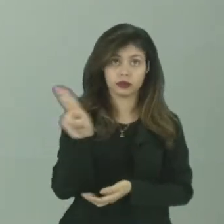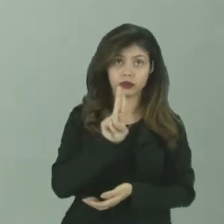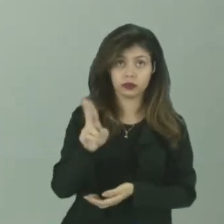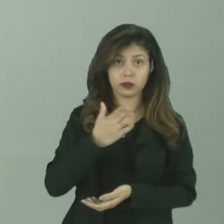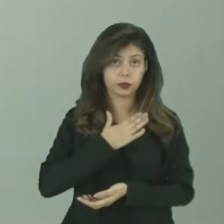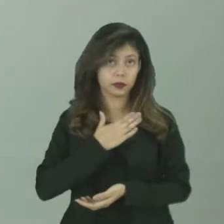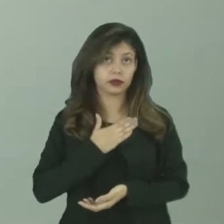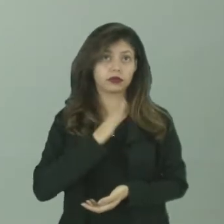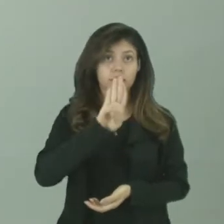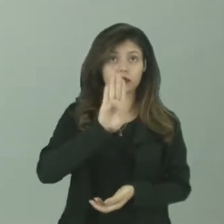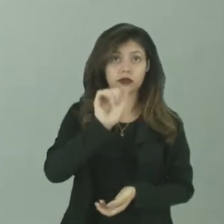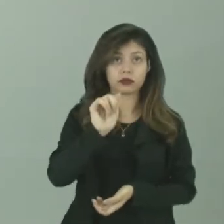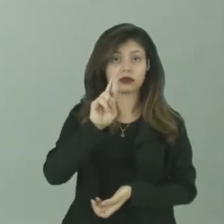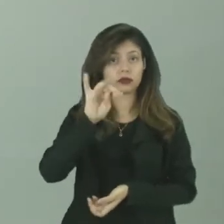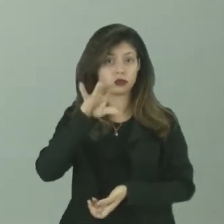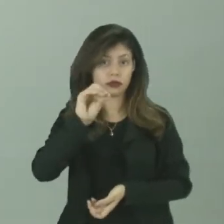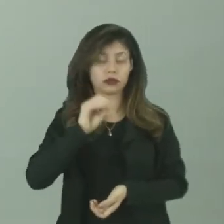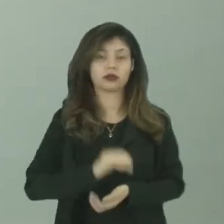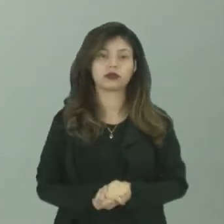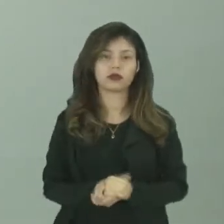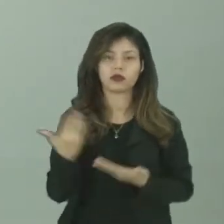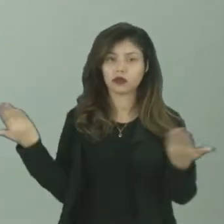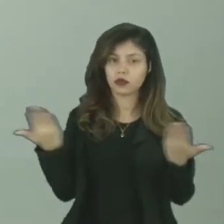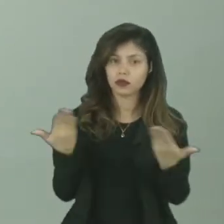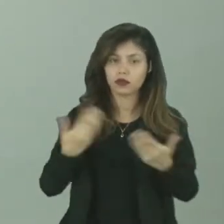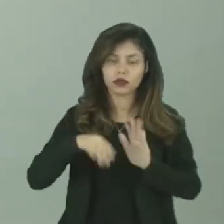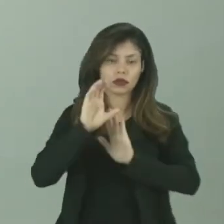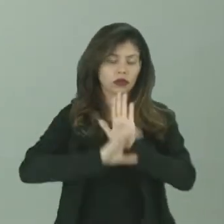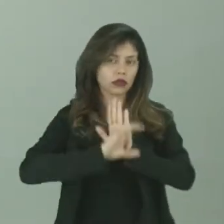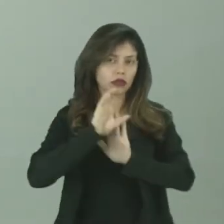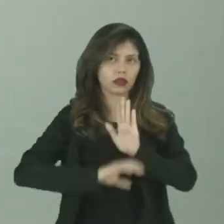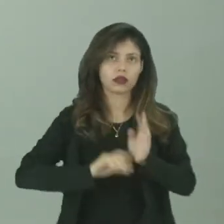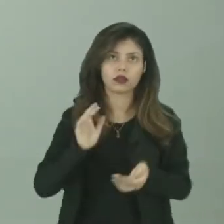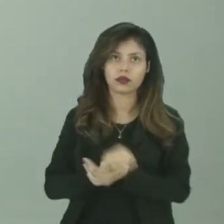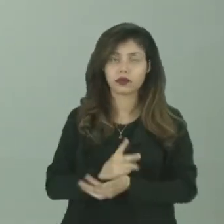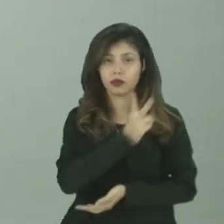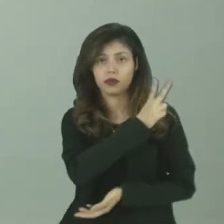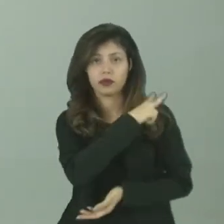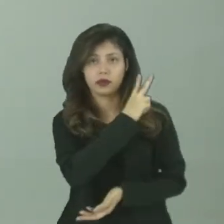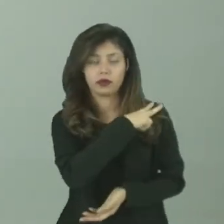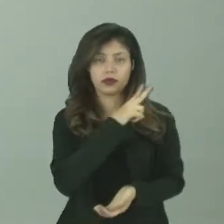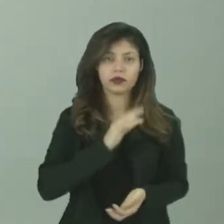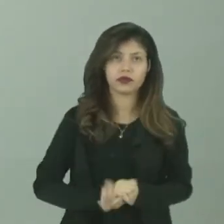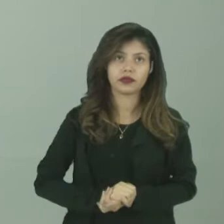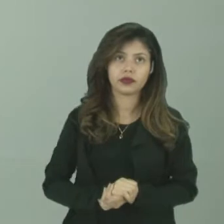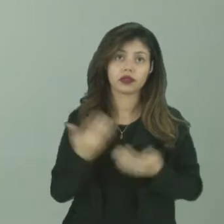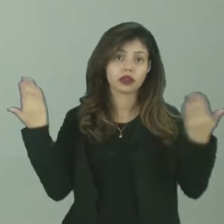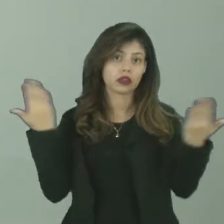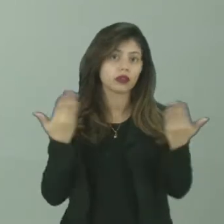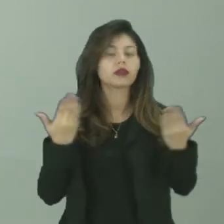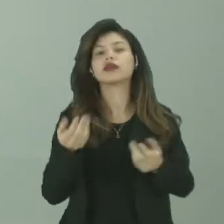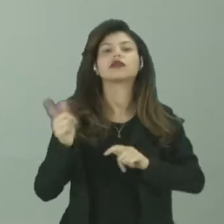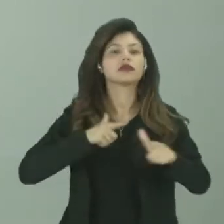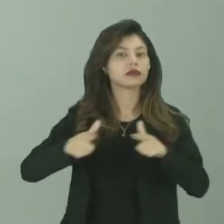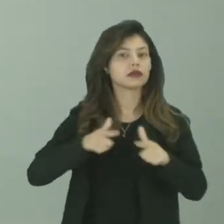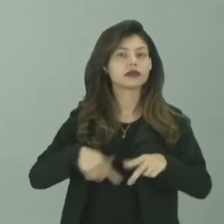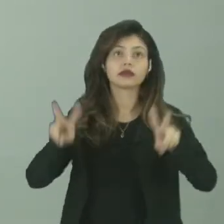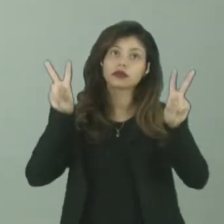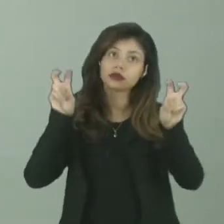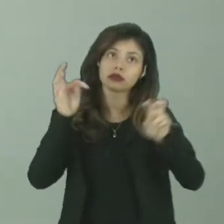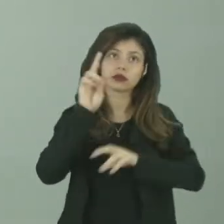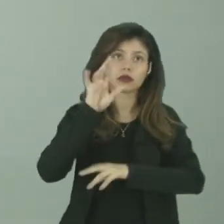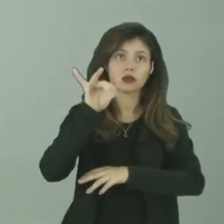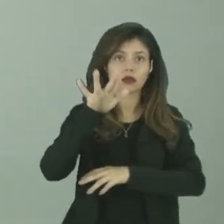professor Bartô e hoje nós vamos trabalhar temáticas da segunda série e hoje nós vamos trabalhar a